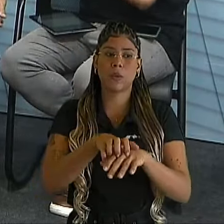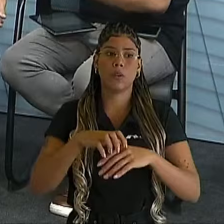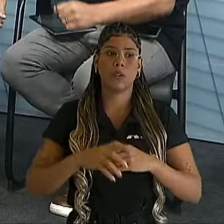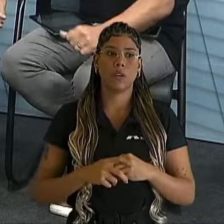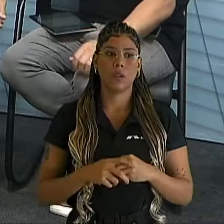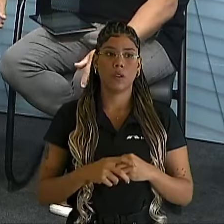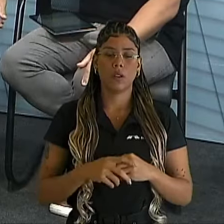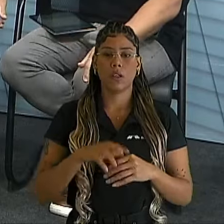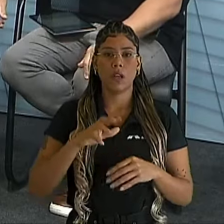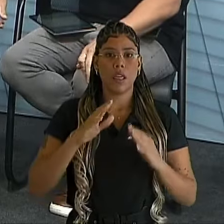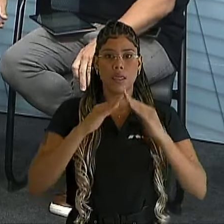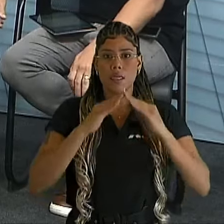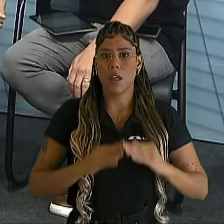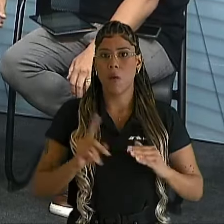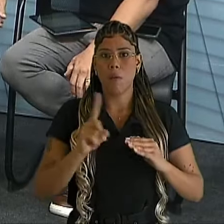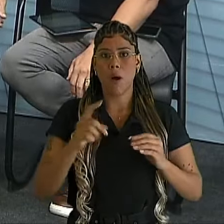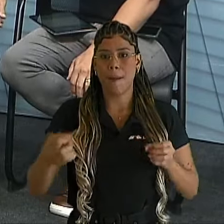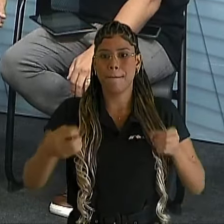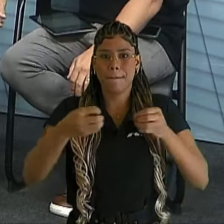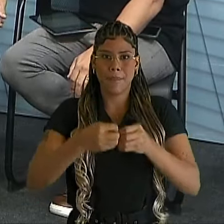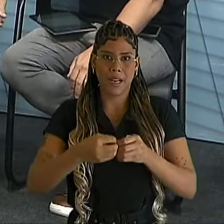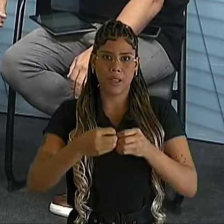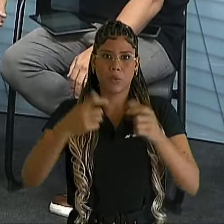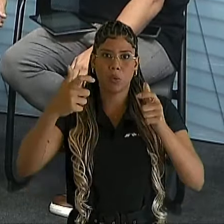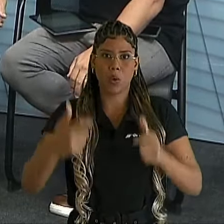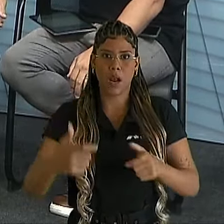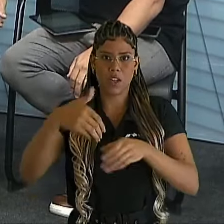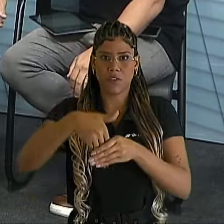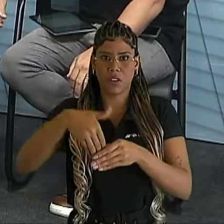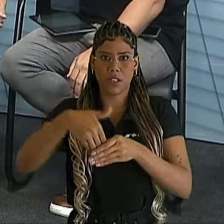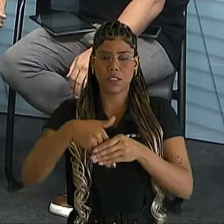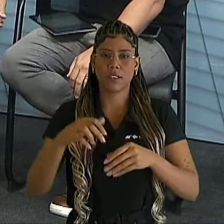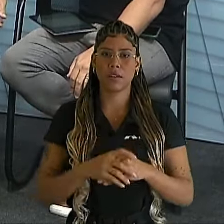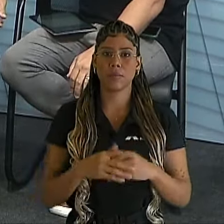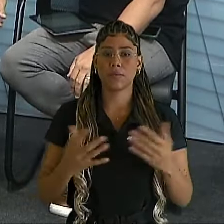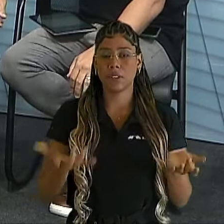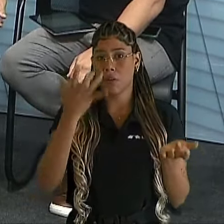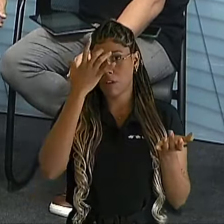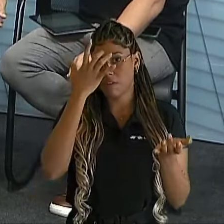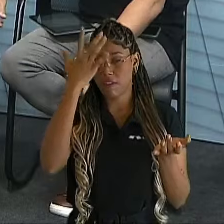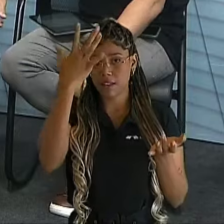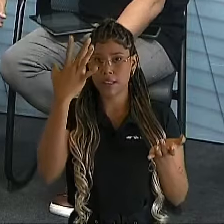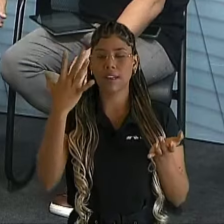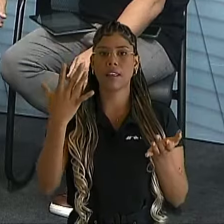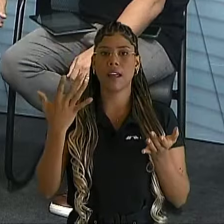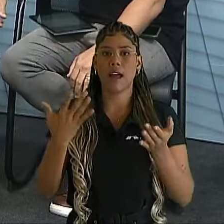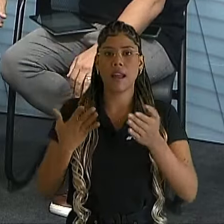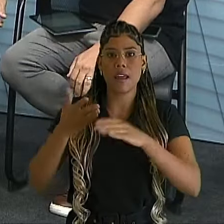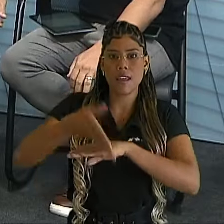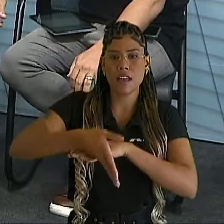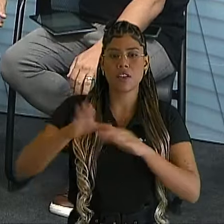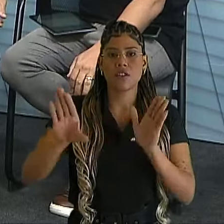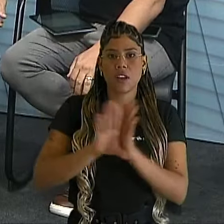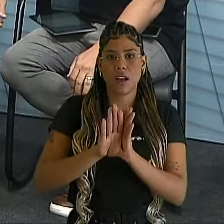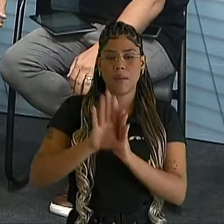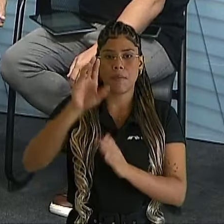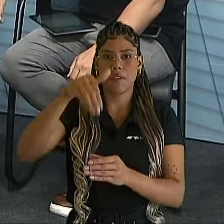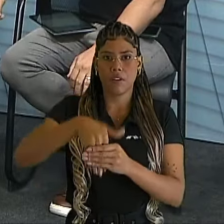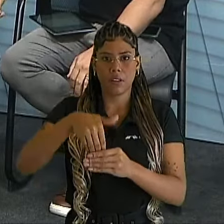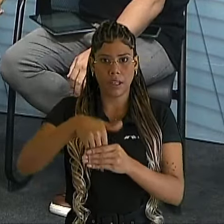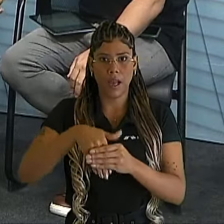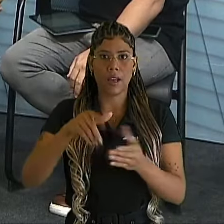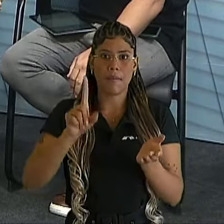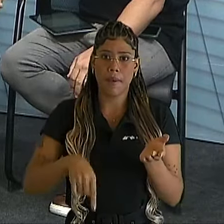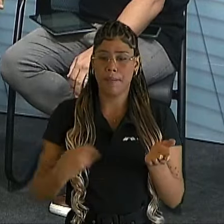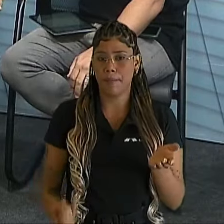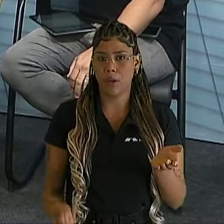que não moram perto das sessões eleitorais. E o que facilitar esse acesso ao local de votação deve ser visto